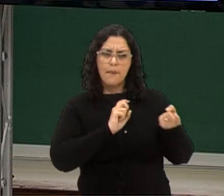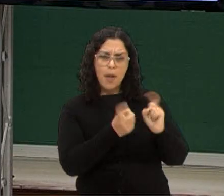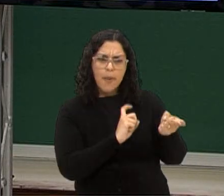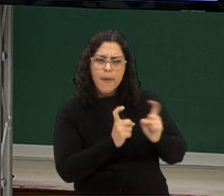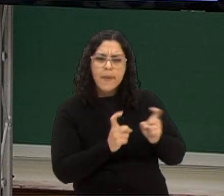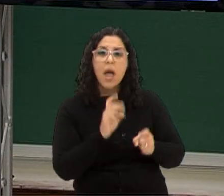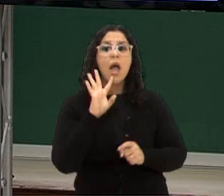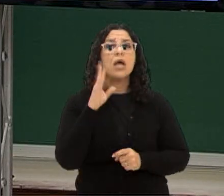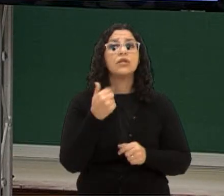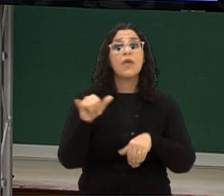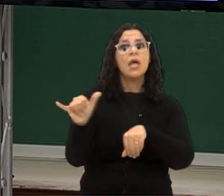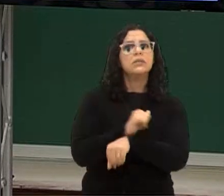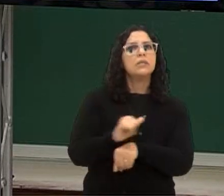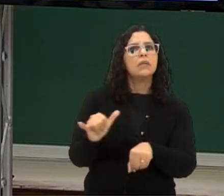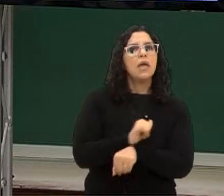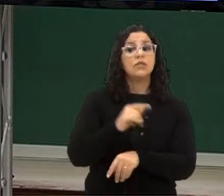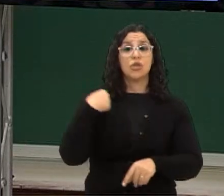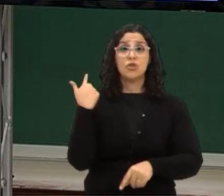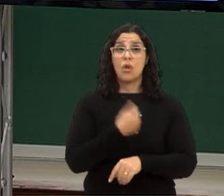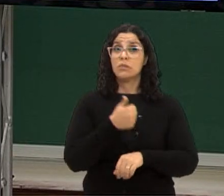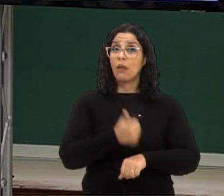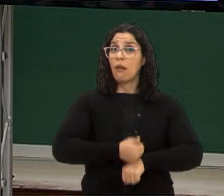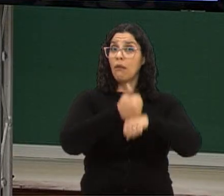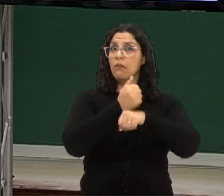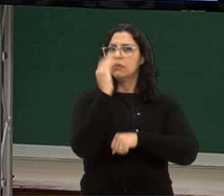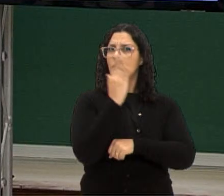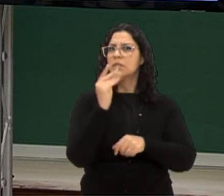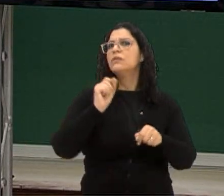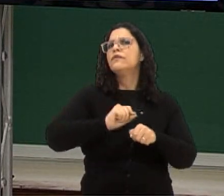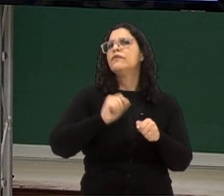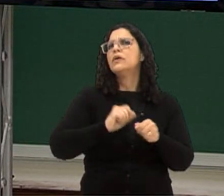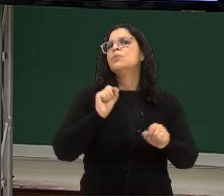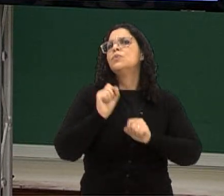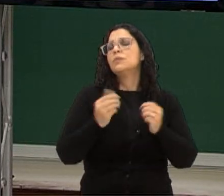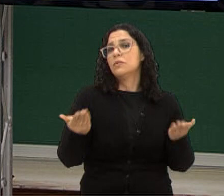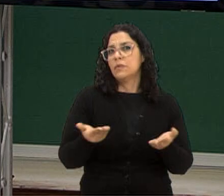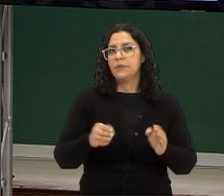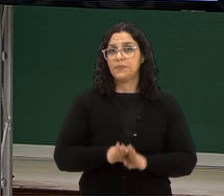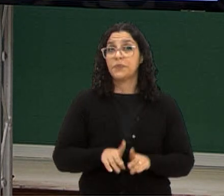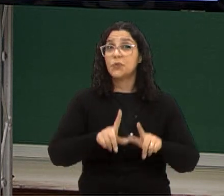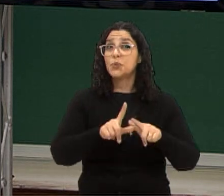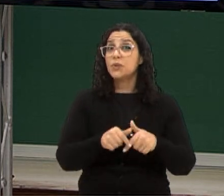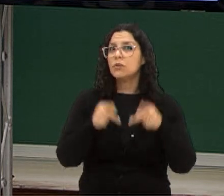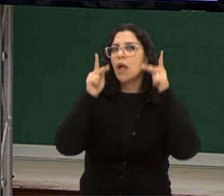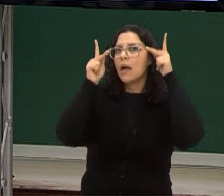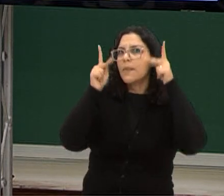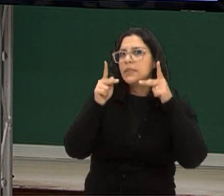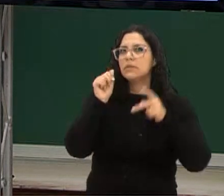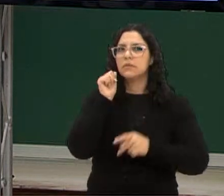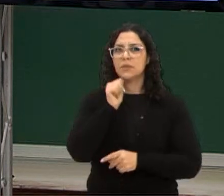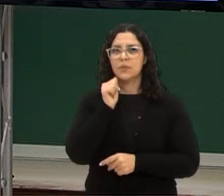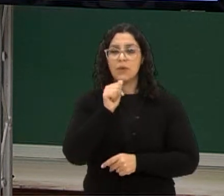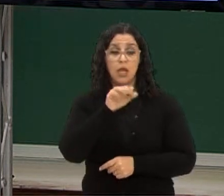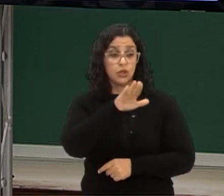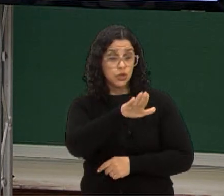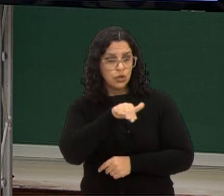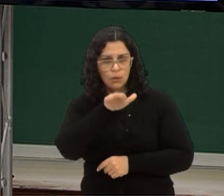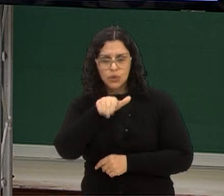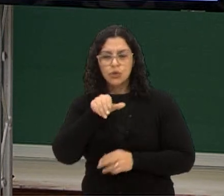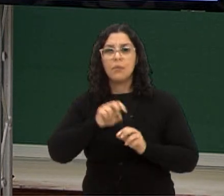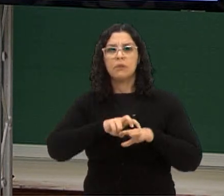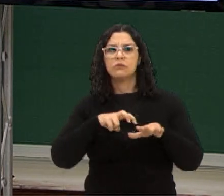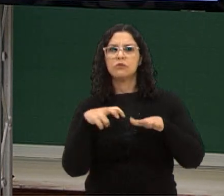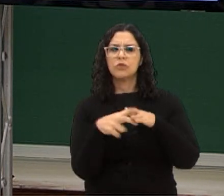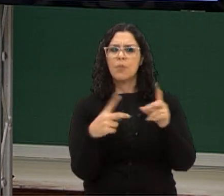e decidia qual estratégia o governo brasileiro ia adotar. Princesa Leopoldina convoca esse Conselho de